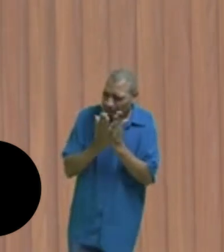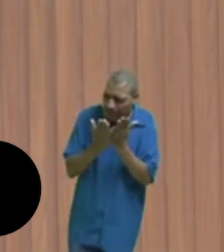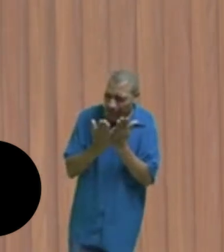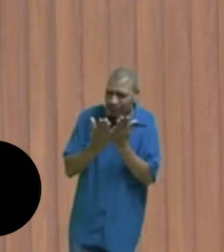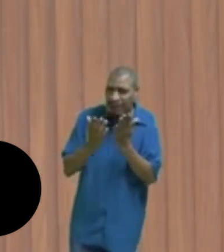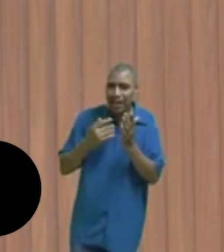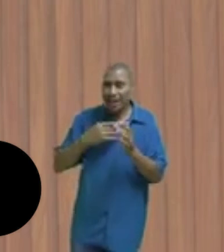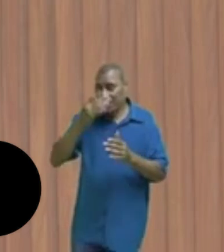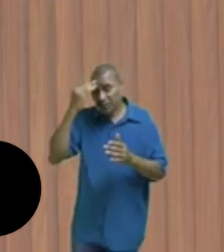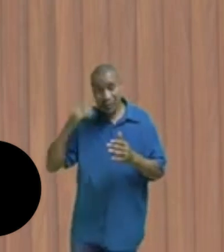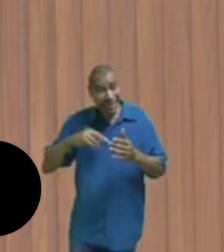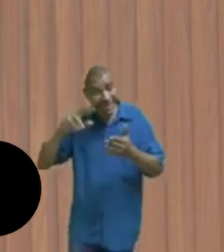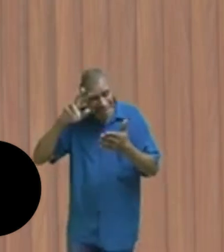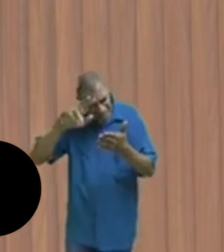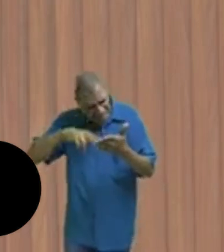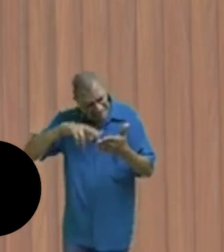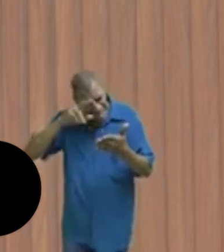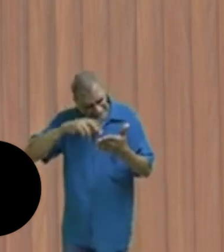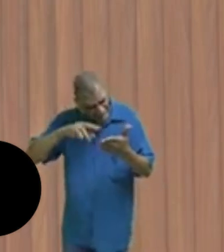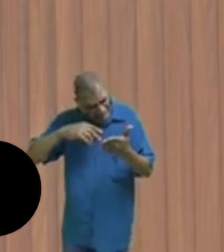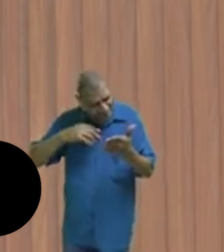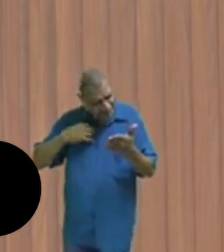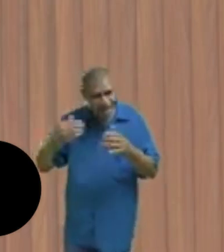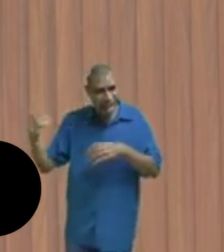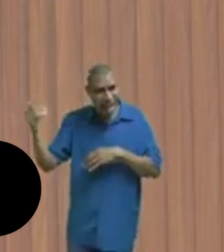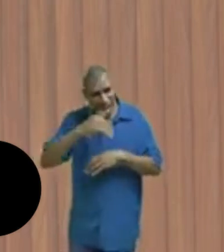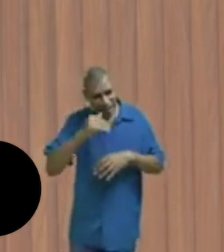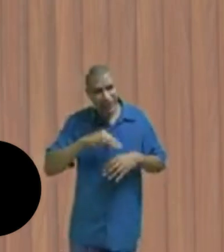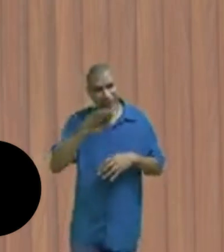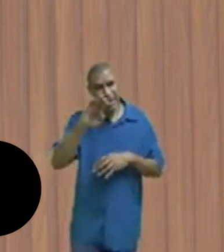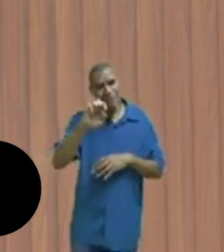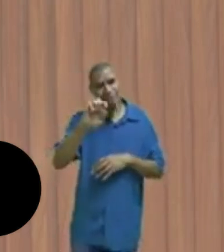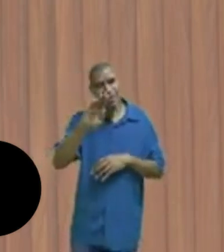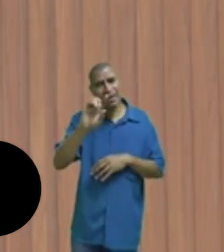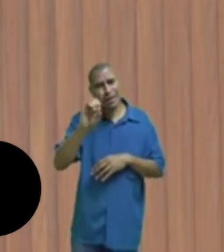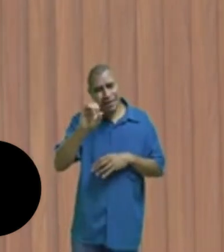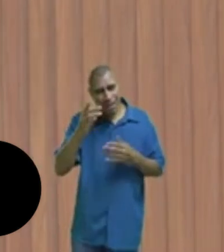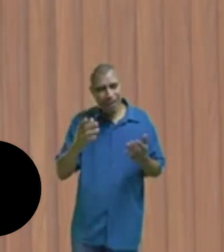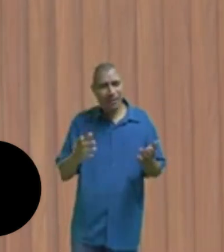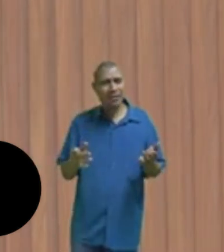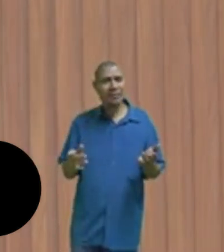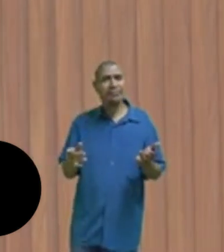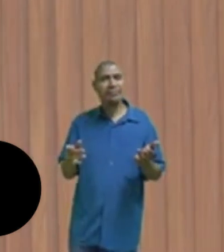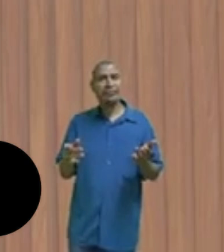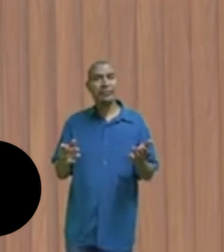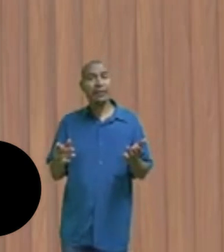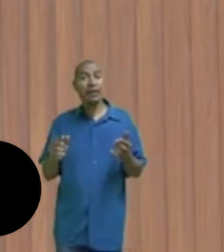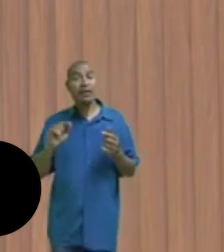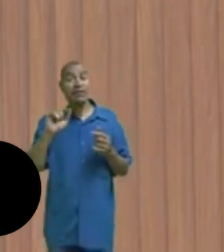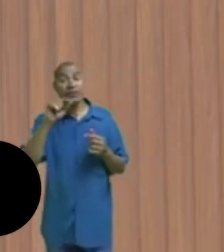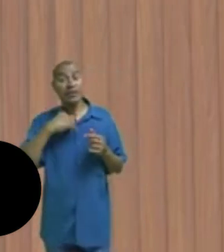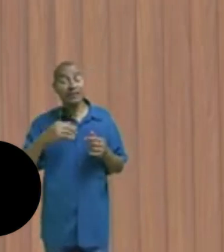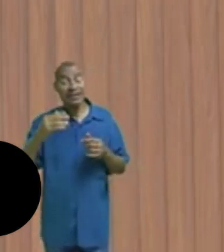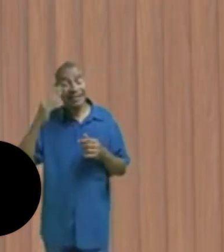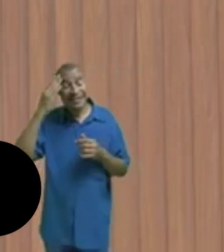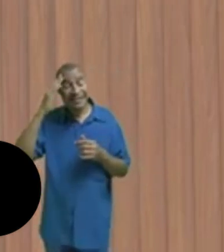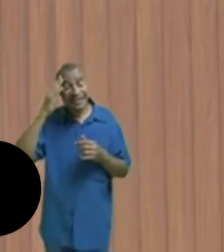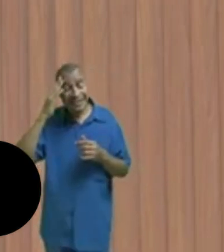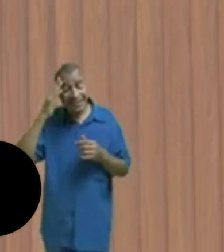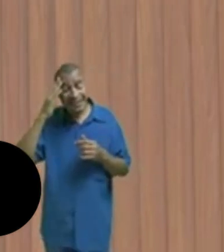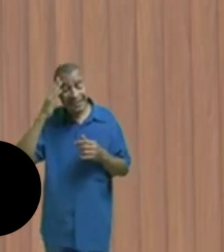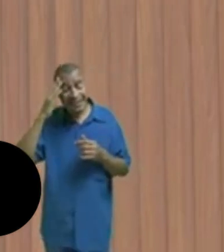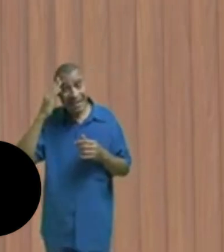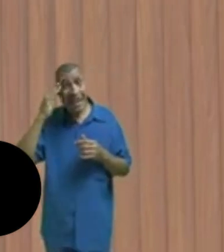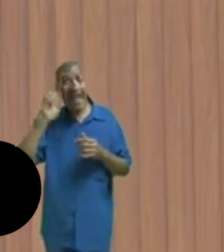você leia a Bíblia, por mais que você venha à escola bíblica aos domingos e faça outros movimentos, você só entenderá a palavra de